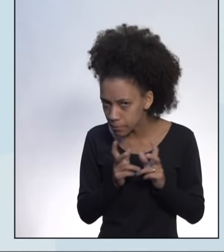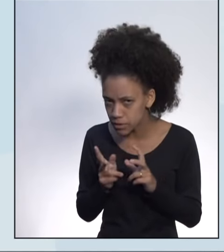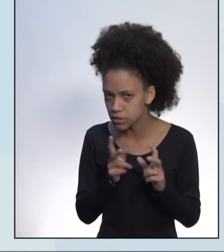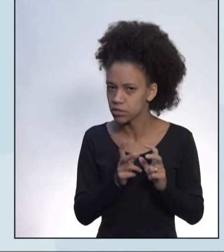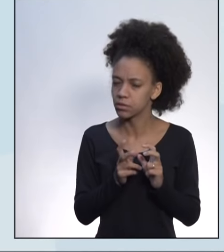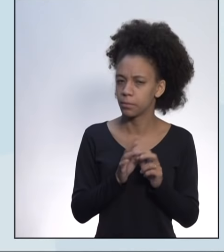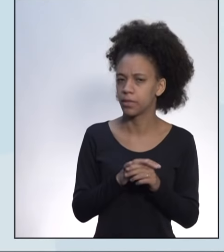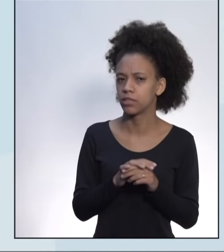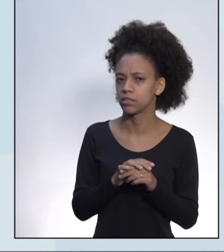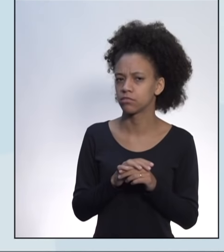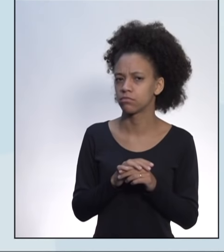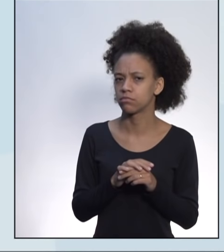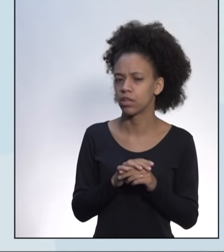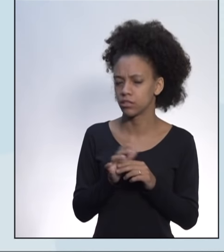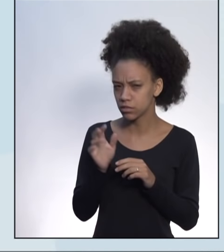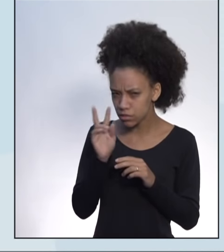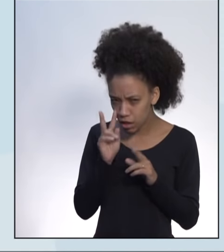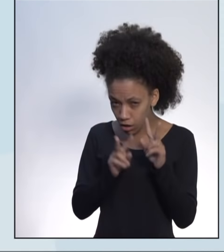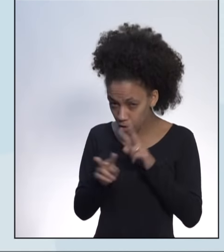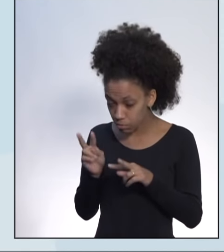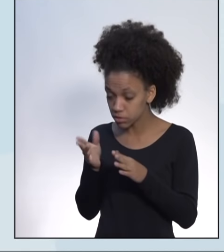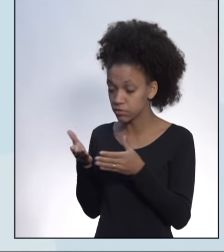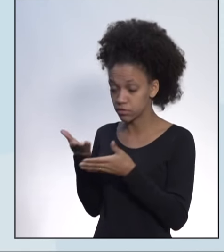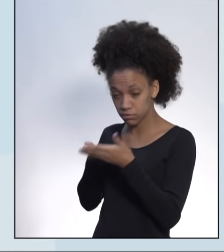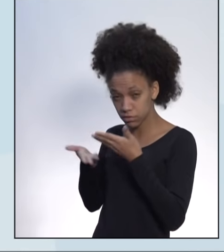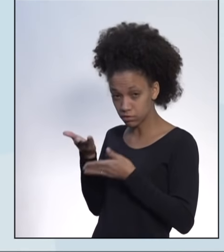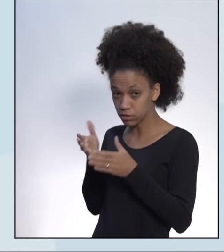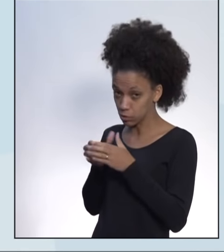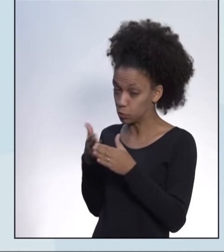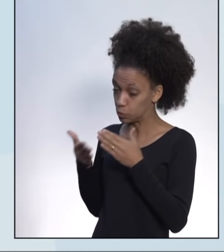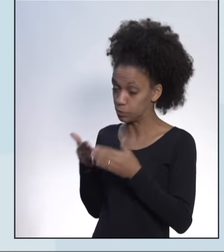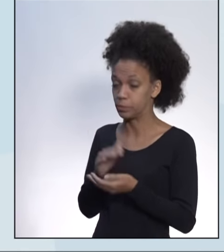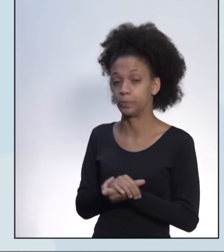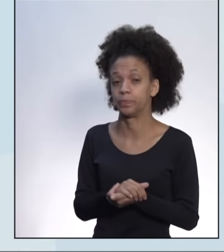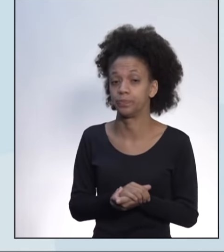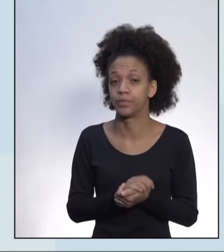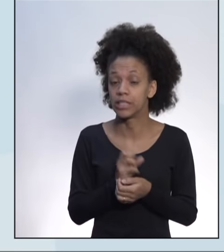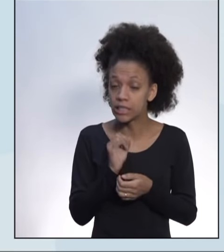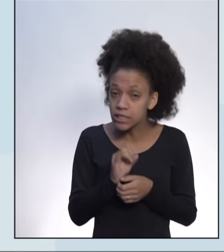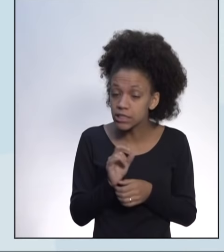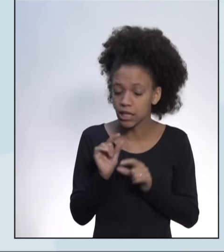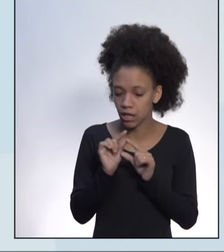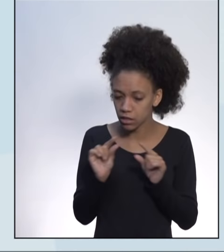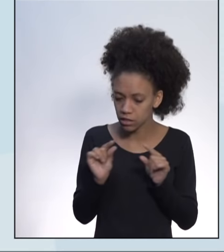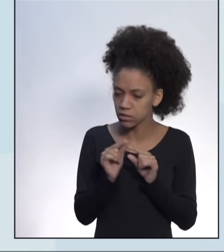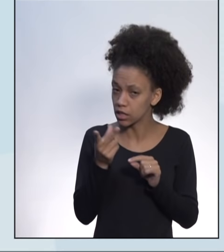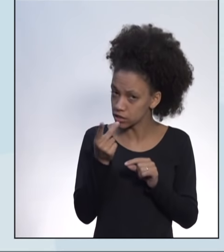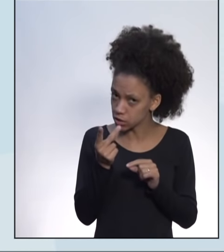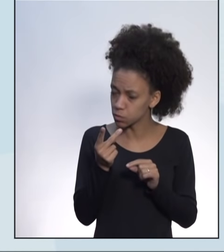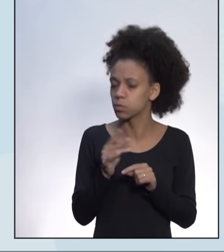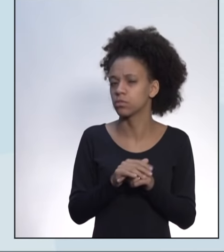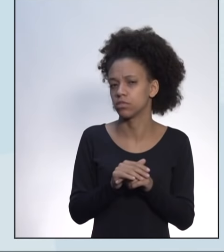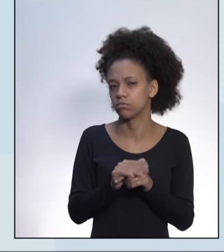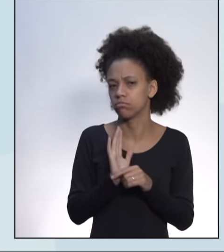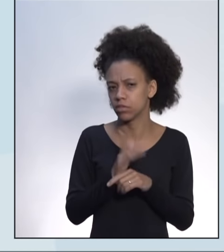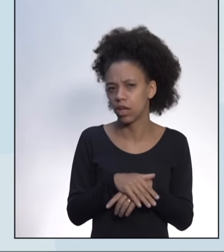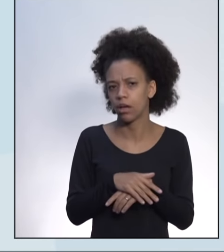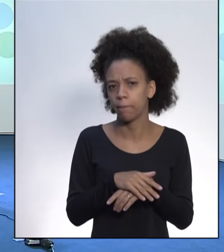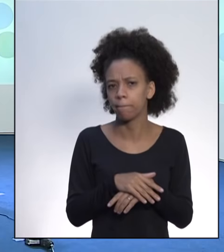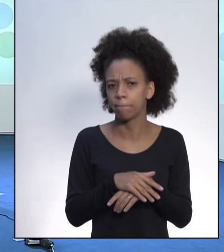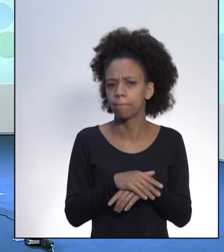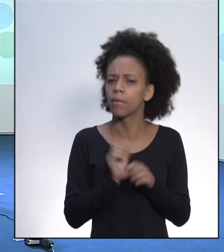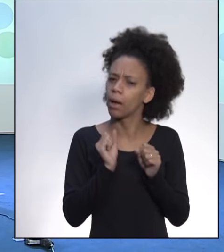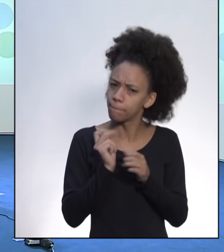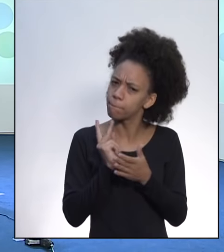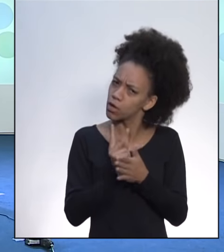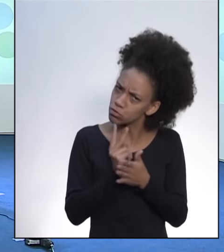em que a gente está observando a interação deles se alguém tiver colocado já sobre a segunda frase também vai saindo esse daí